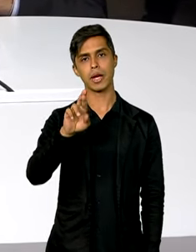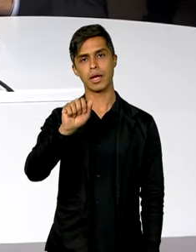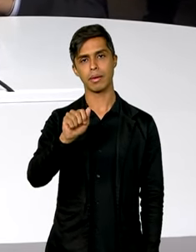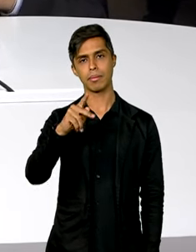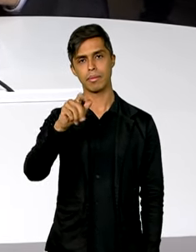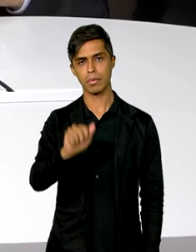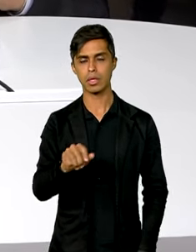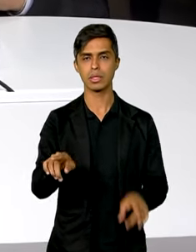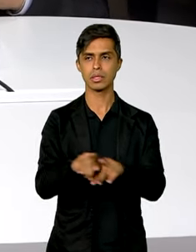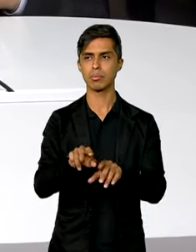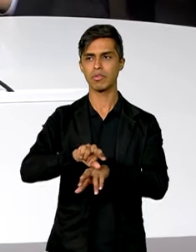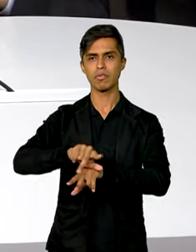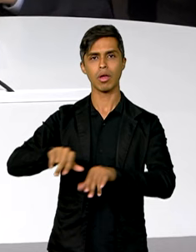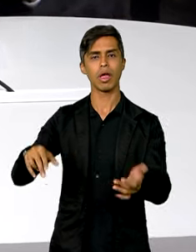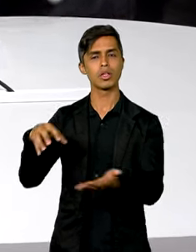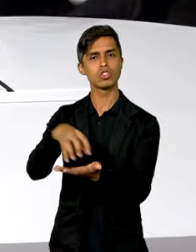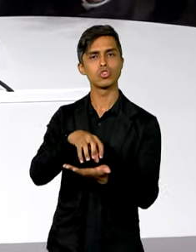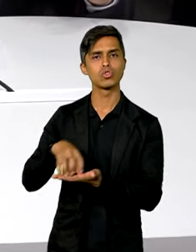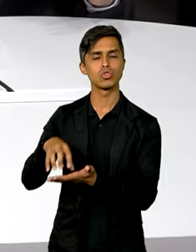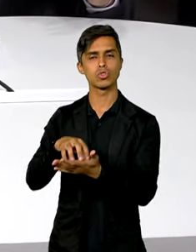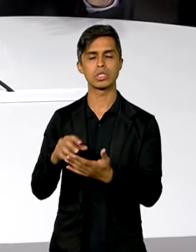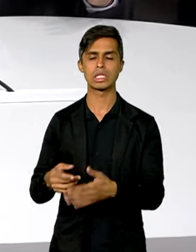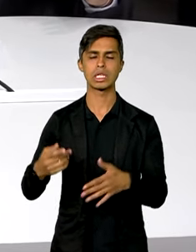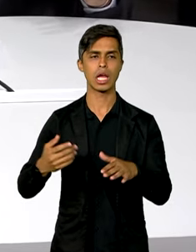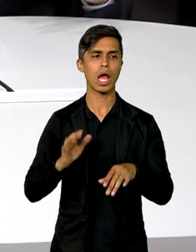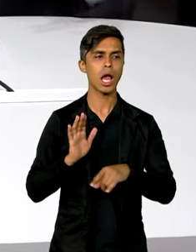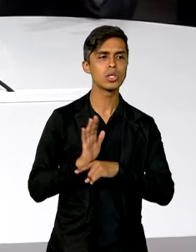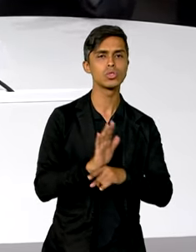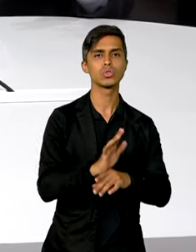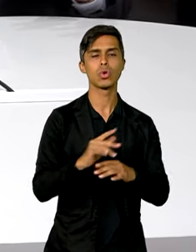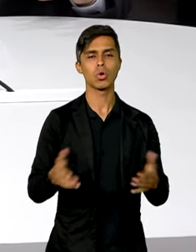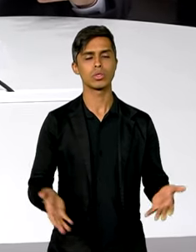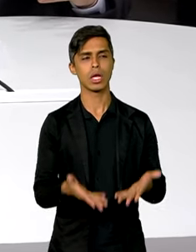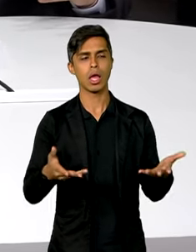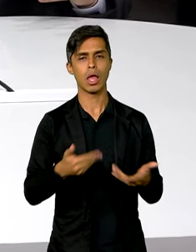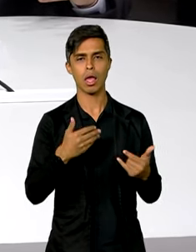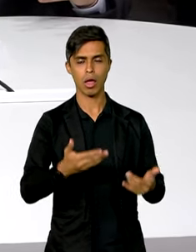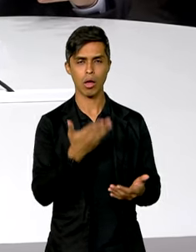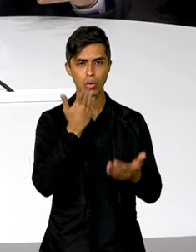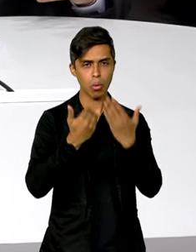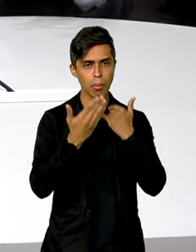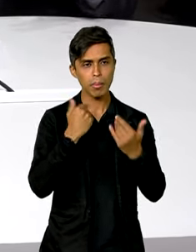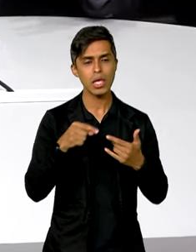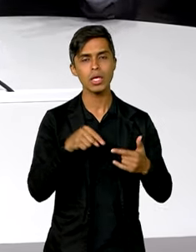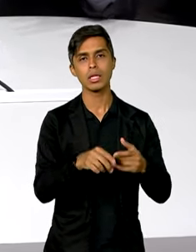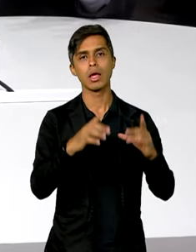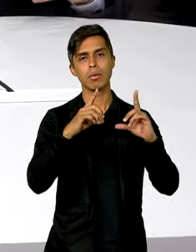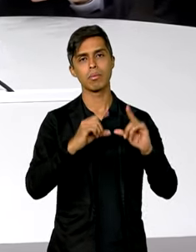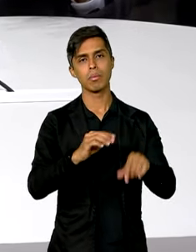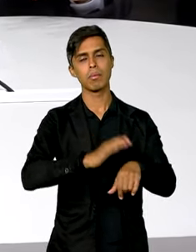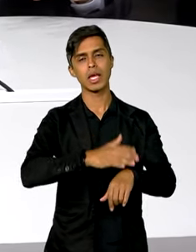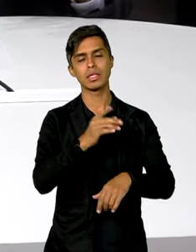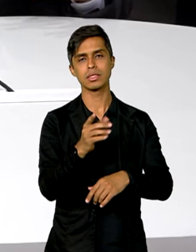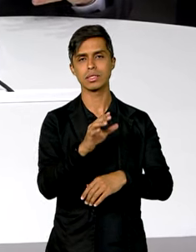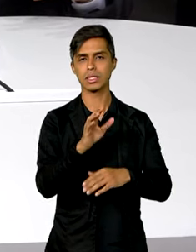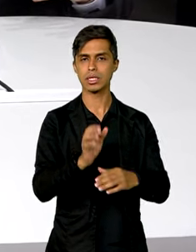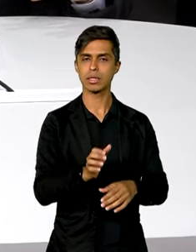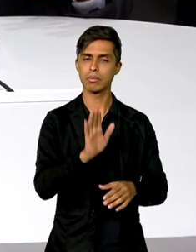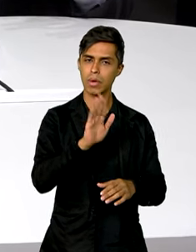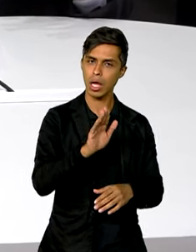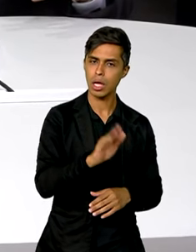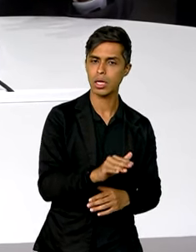programas ajudam a aumentar a produção de alimentos, baratear o custo dos alimentos e produzir aqueles alimentos que o